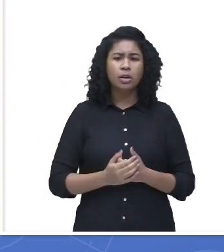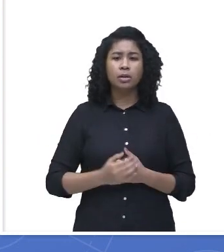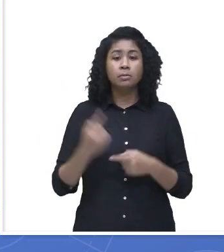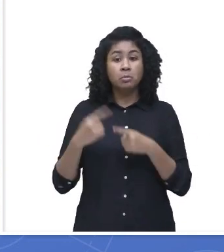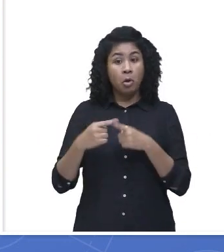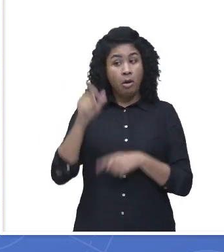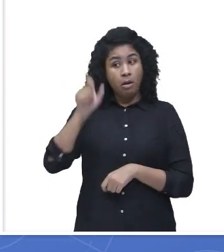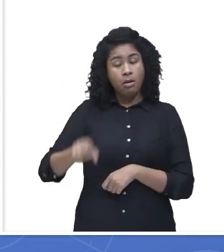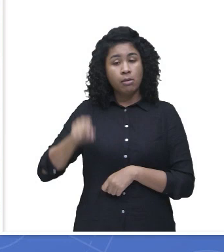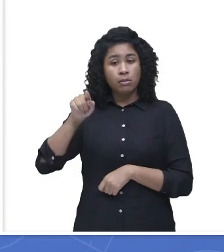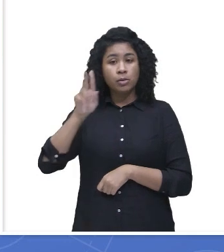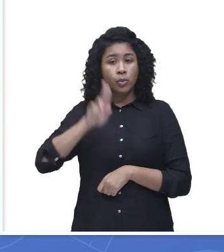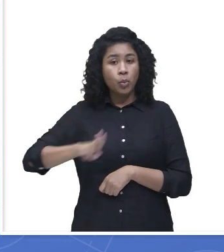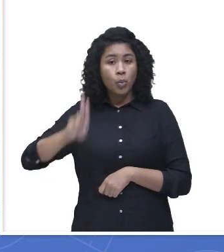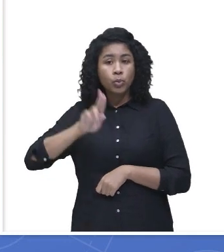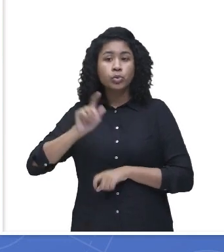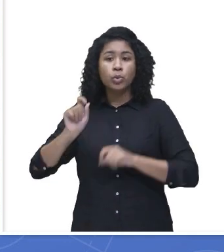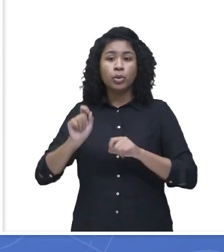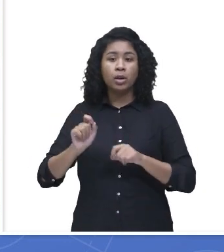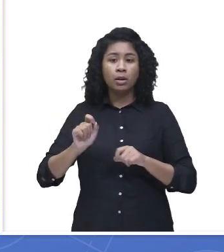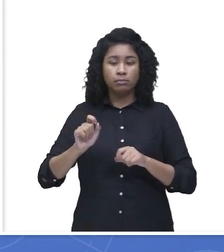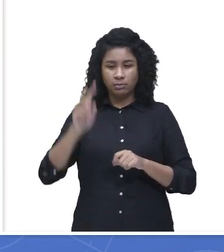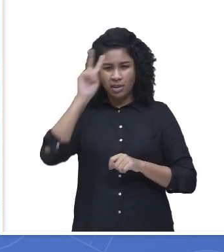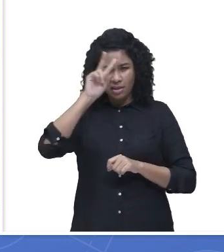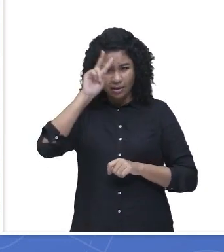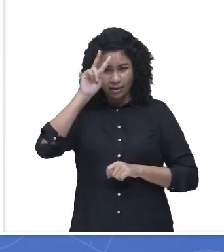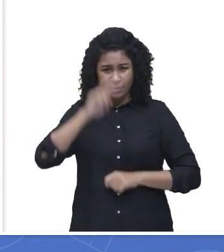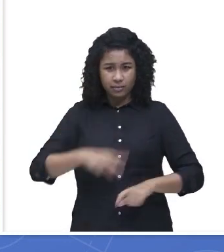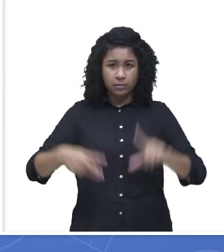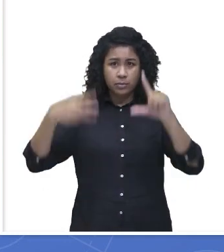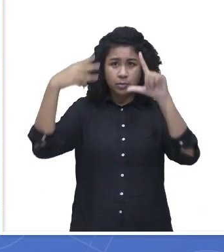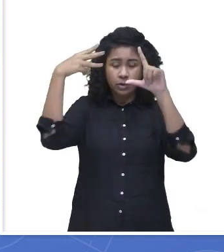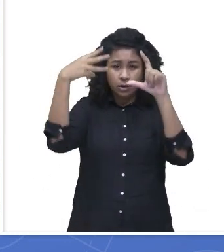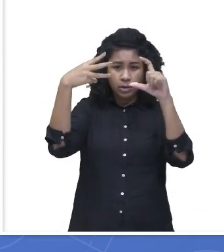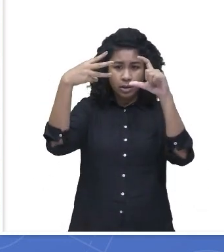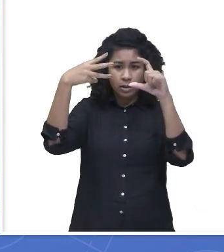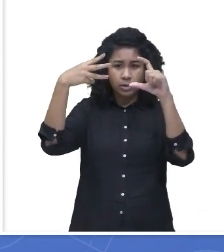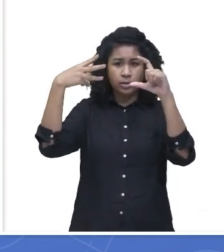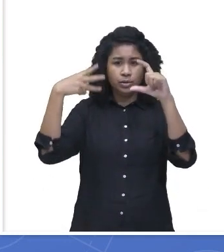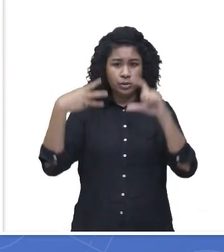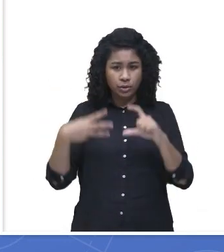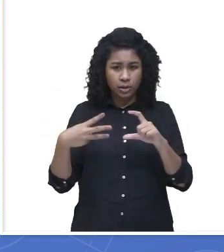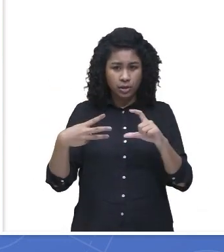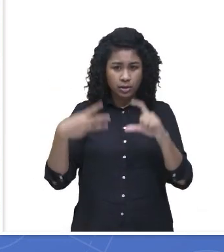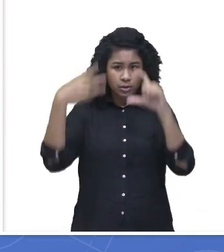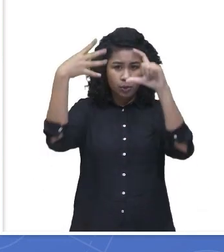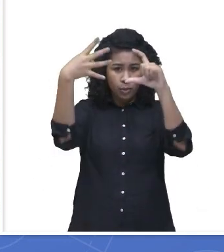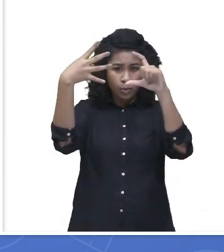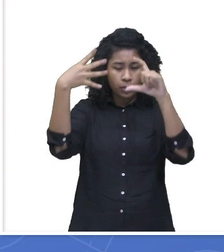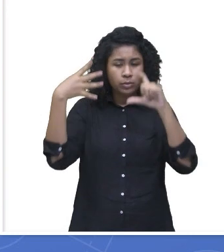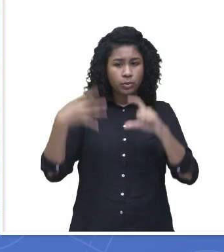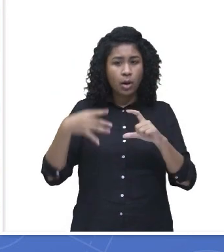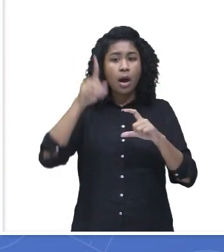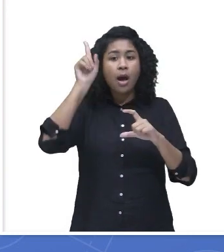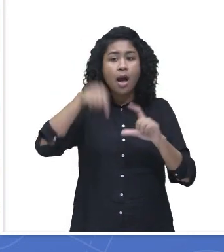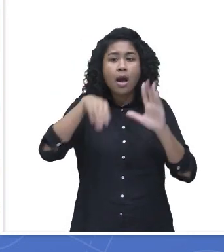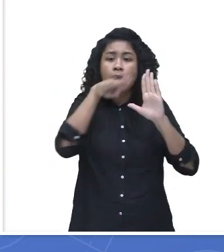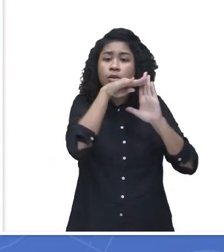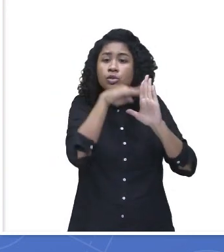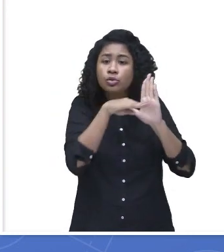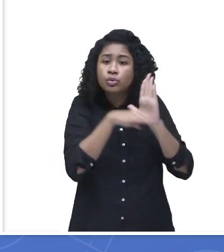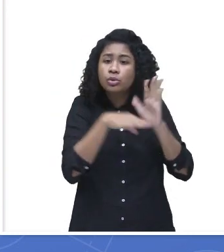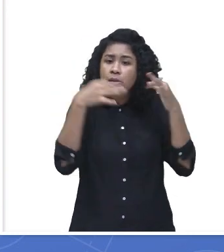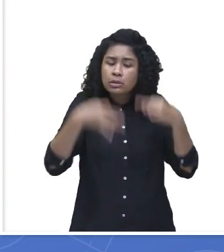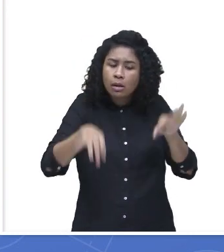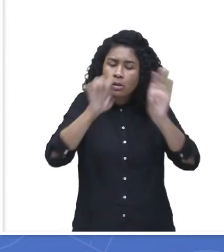utilizando a forma fixa de um soneto. Então, soneto era a forma como os parnasianos gostavam de produzir os seus poemas. Era a preferência